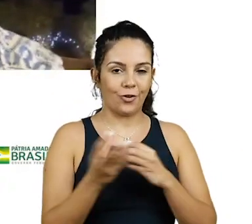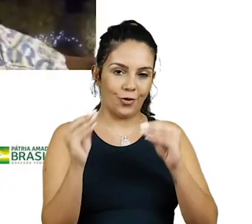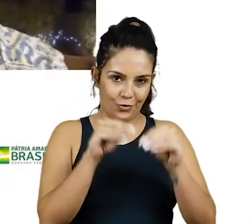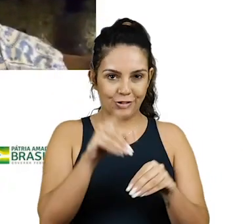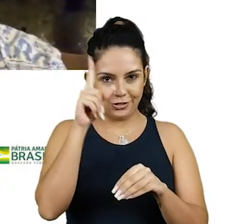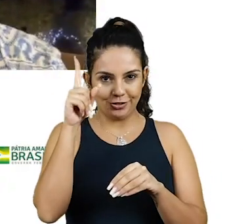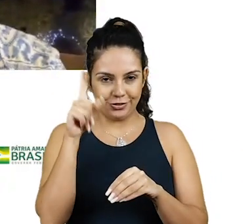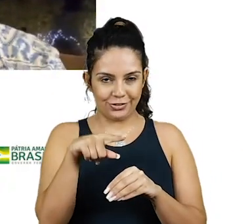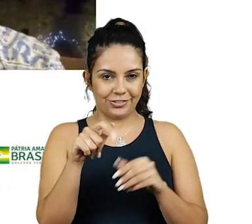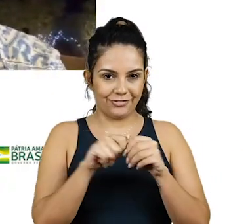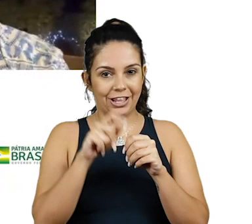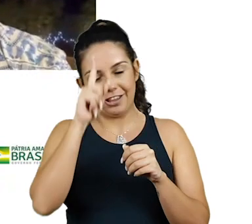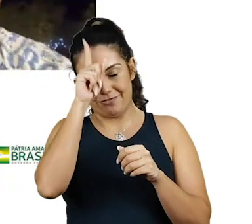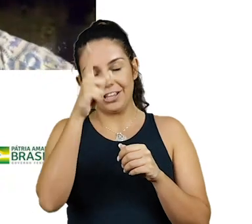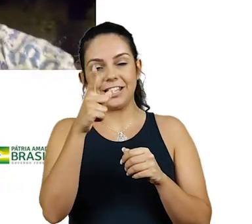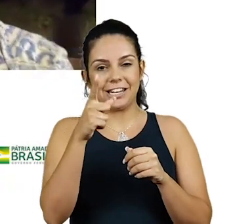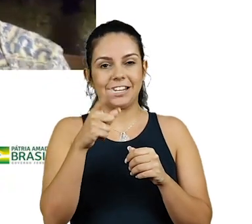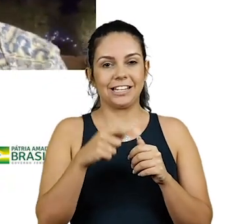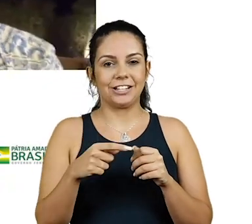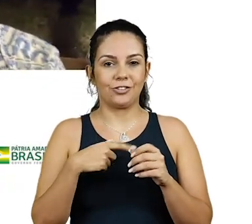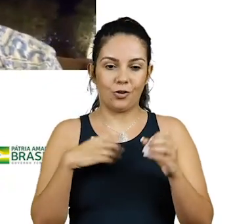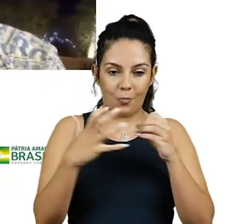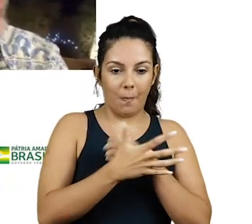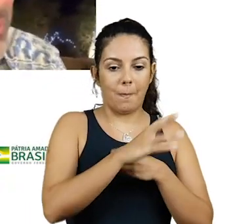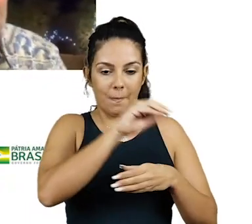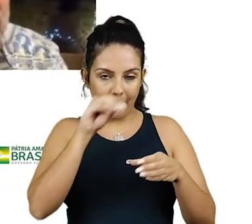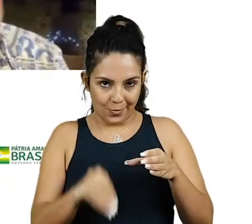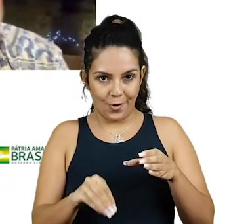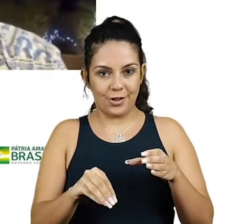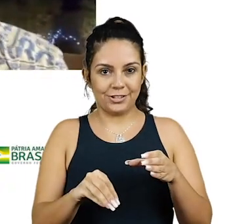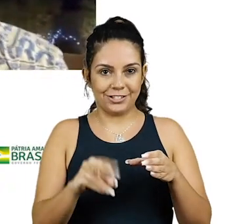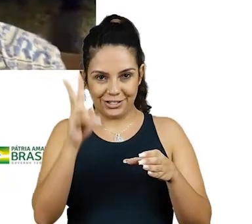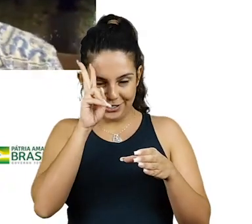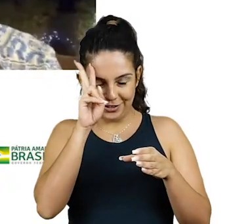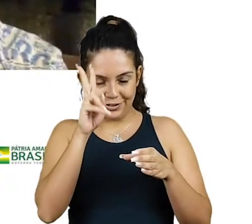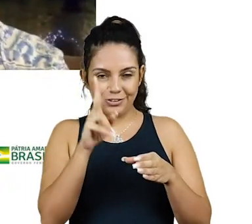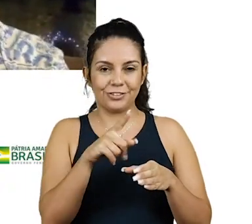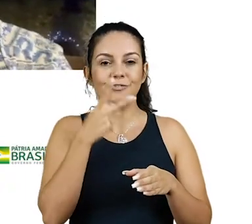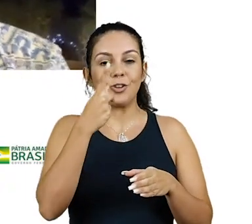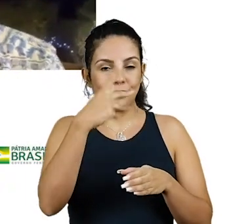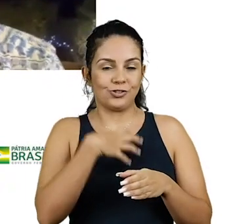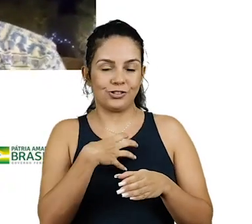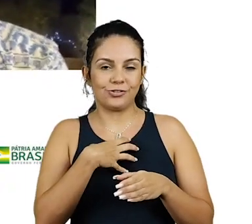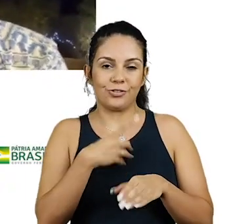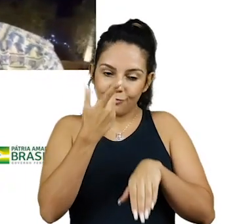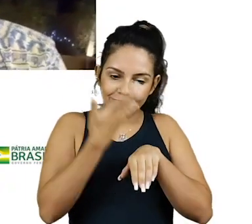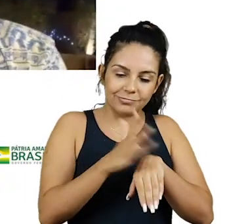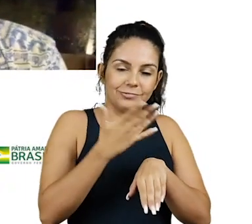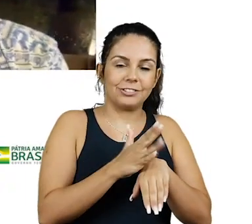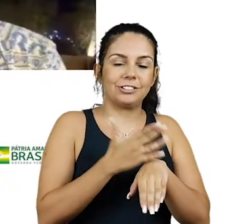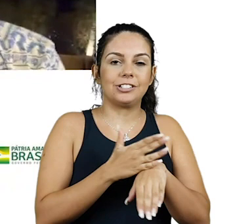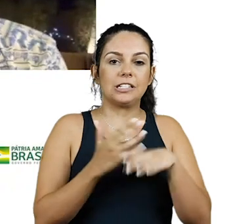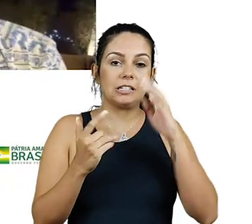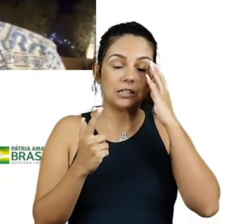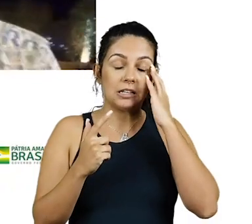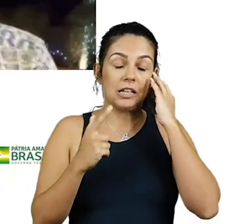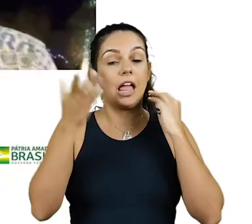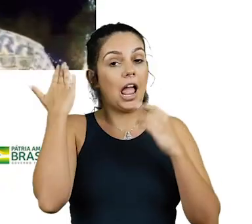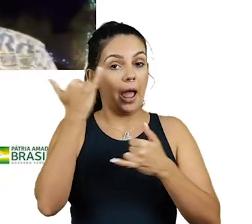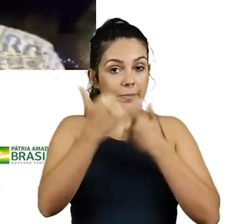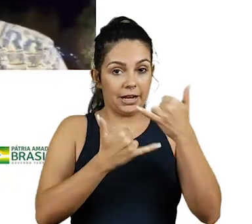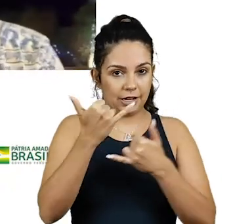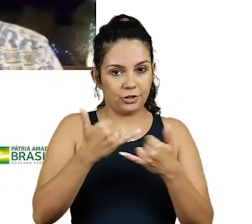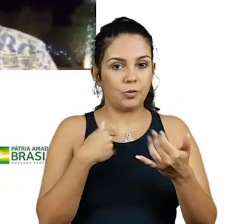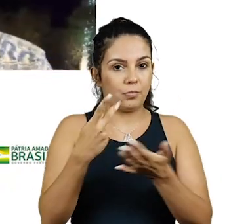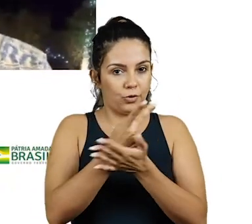sim é a parte da fantasia. Mas como você falou do estilo, eu fico extremamente feliz, porque foi um exercício, era de fato uma brincadeira. Quando